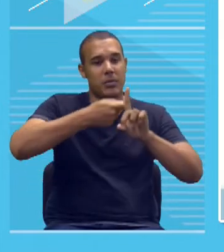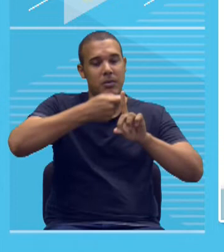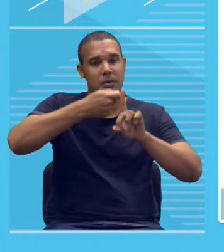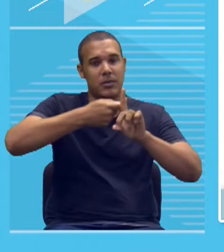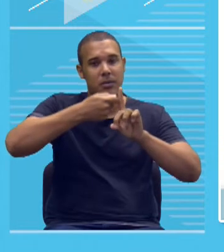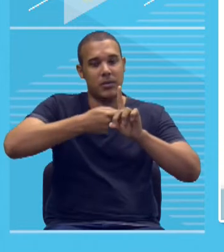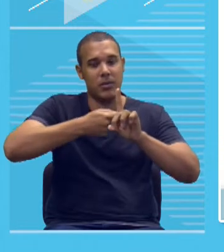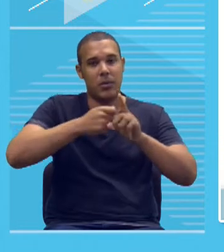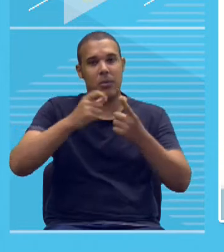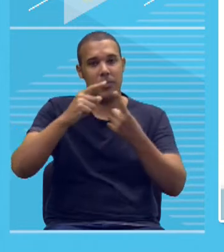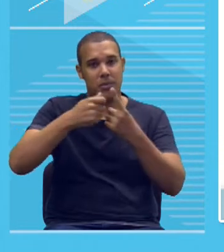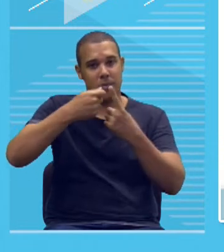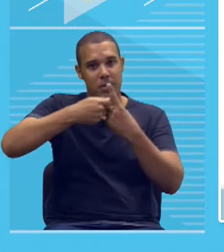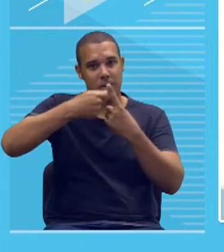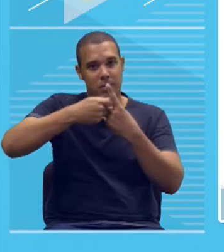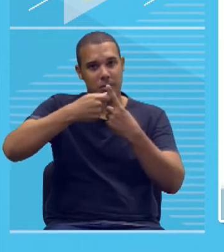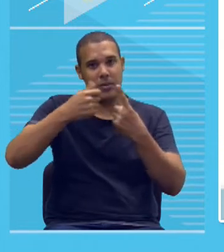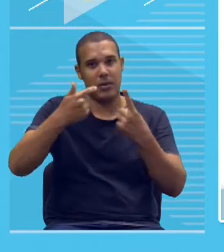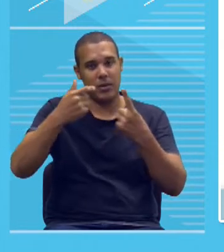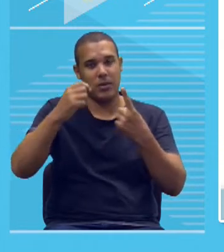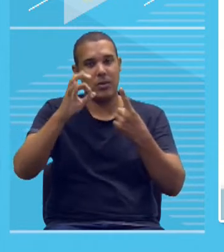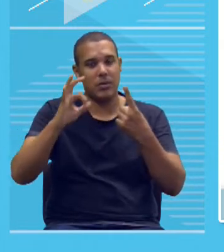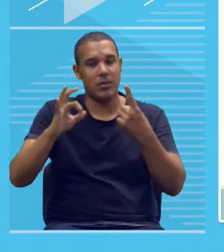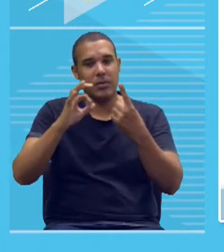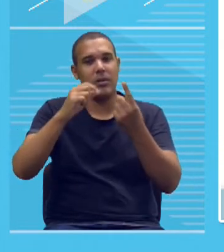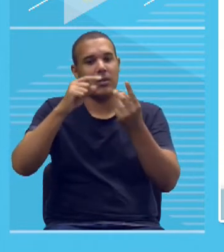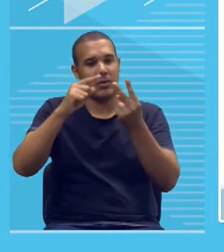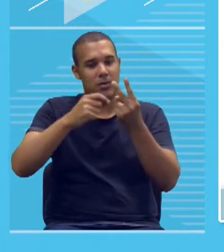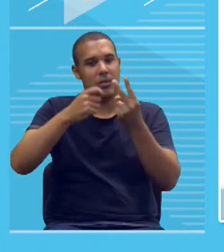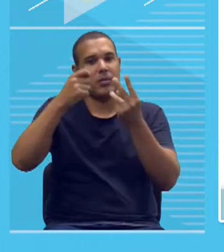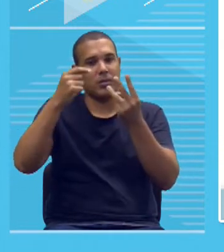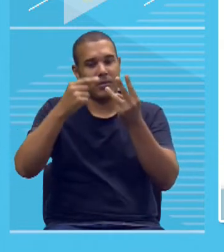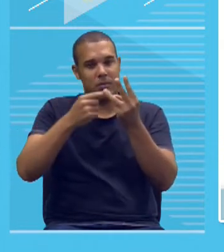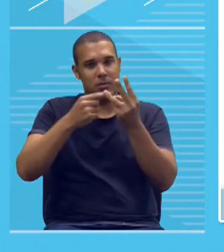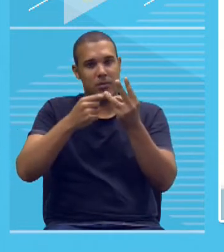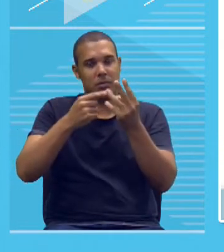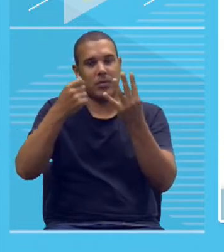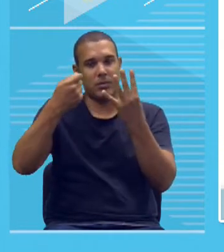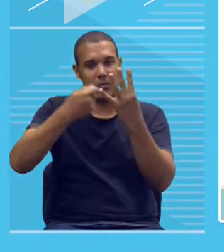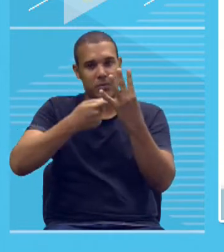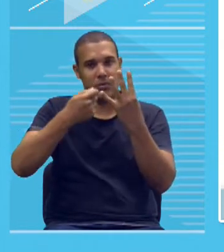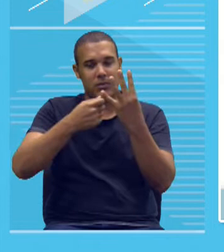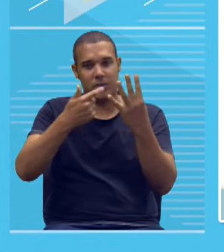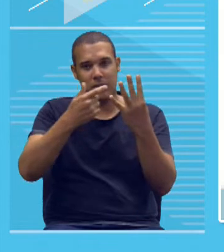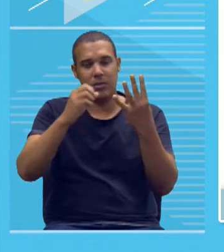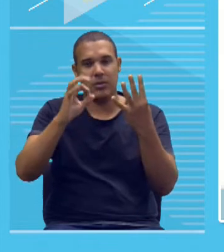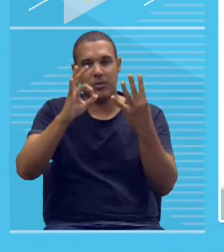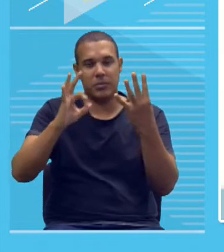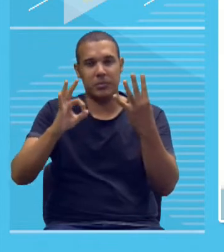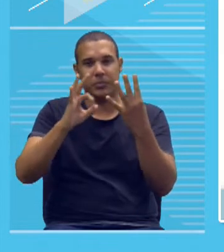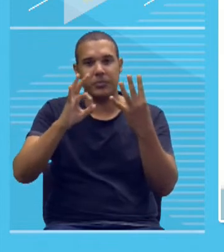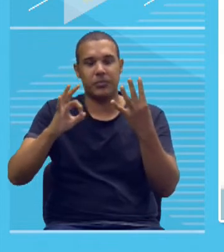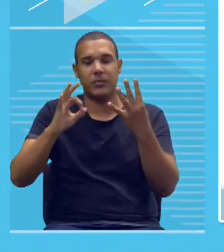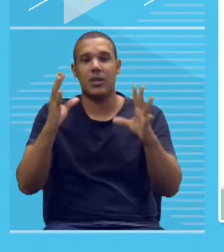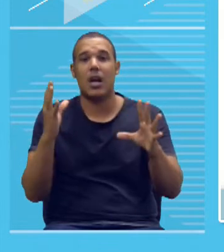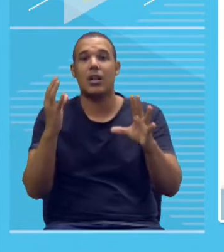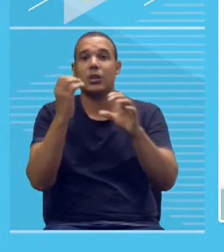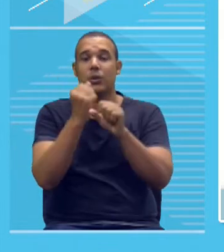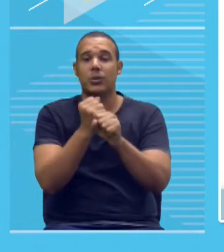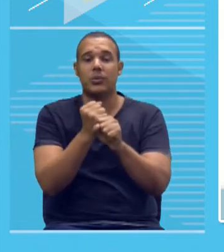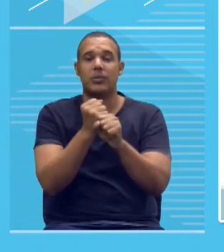mês a dois por cento do segundo mês é dois por cento no terceiro mês é dois por cento no quarto mês é dois por cento vai totalizar